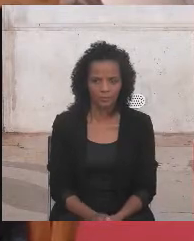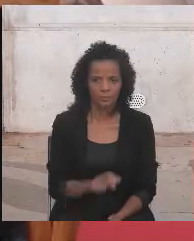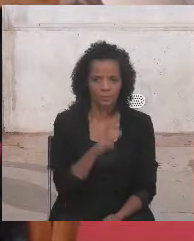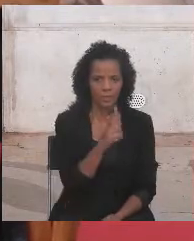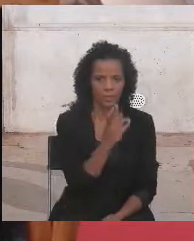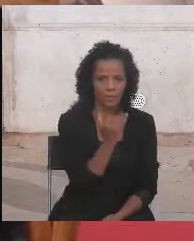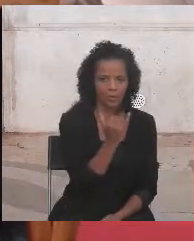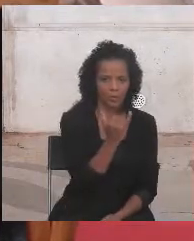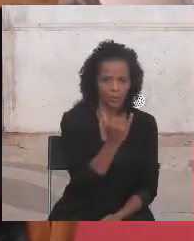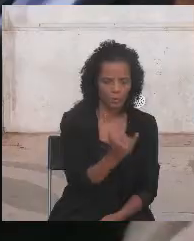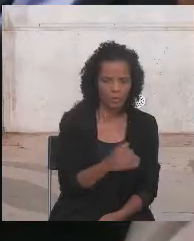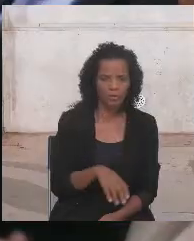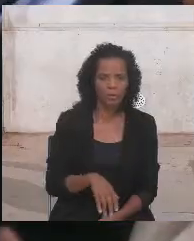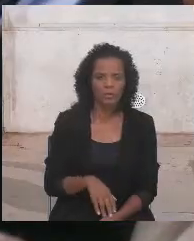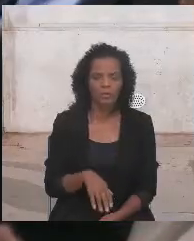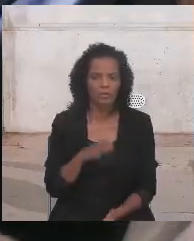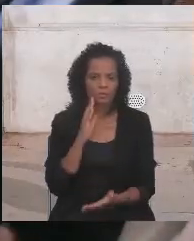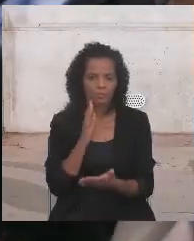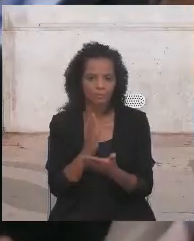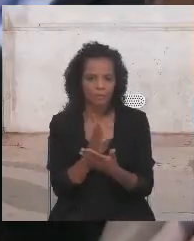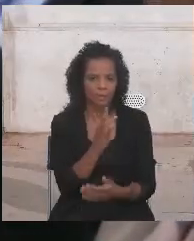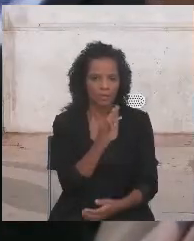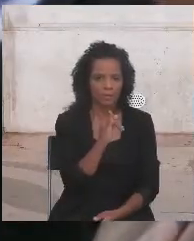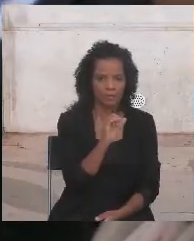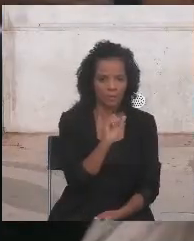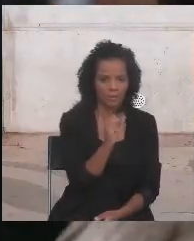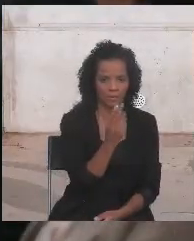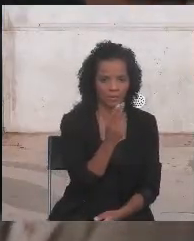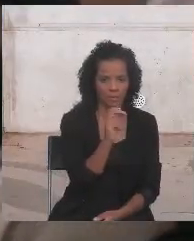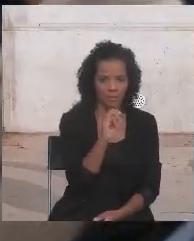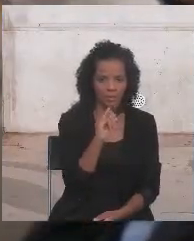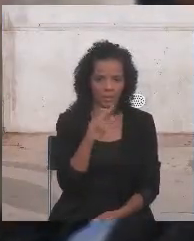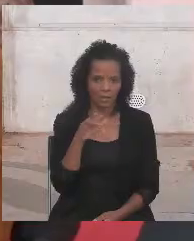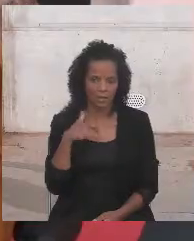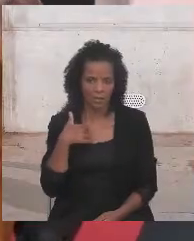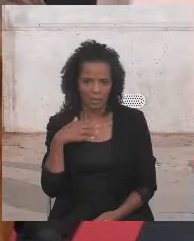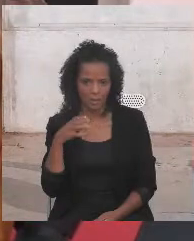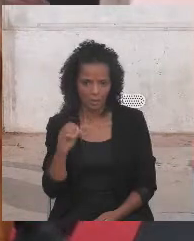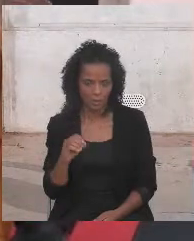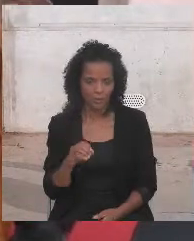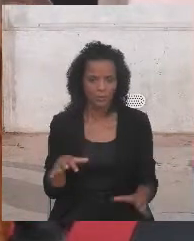Rui Paulo da Silva Figueiredo, Coligação Mais Lisboa.